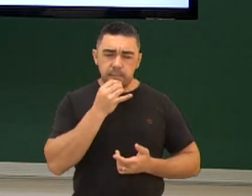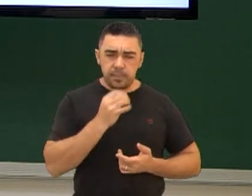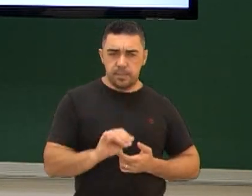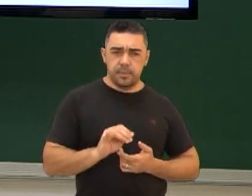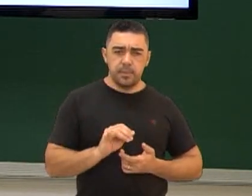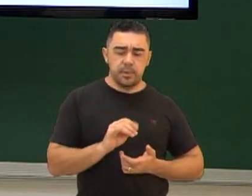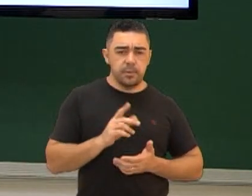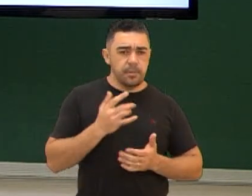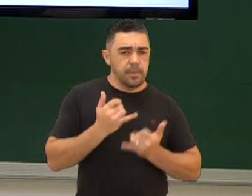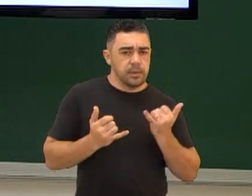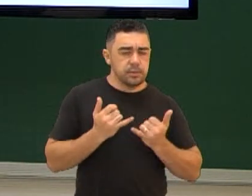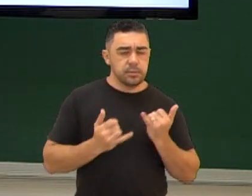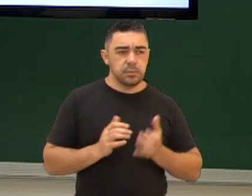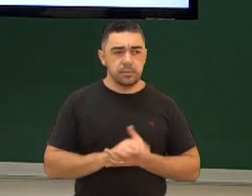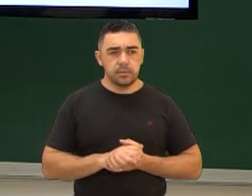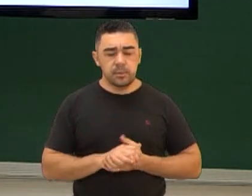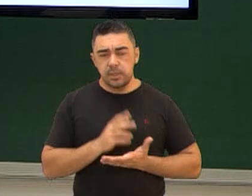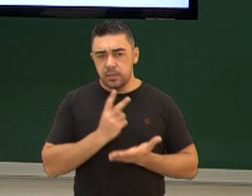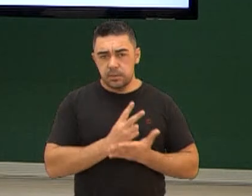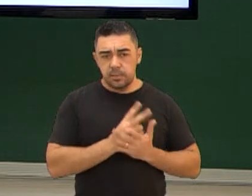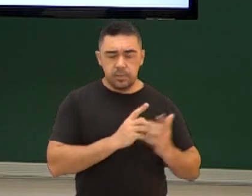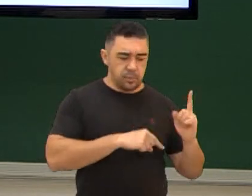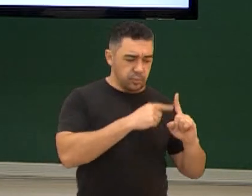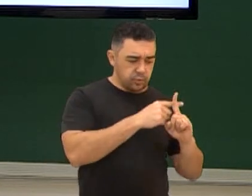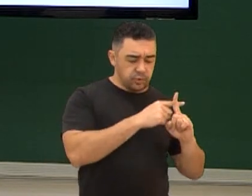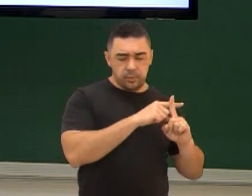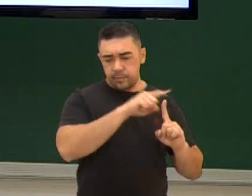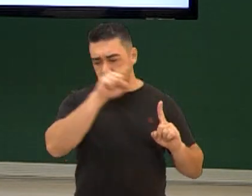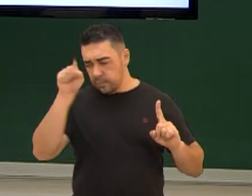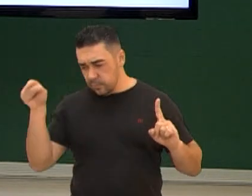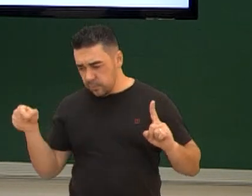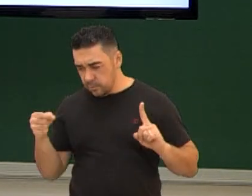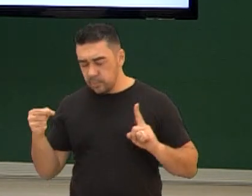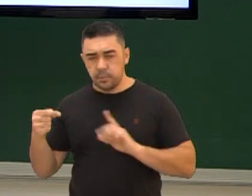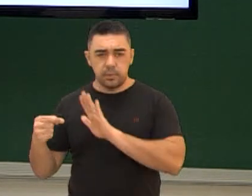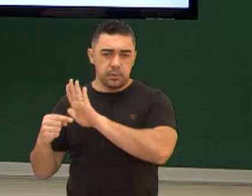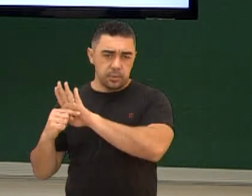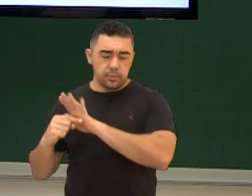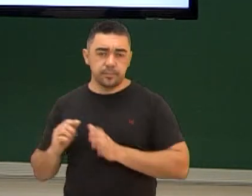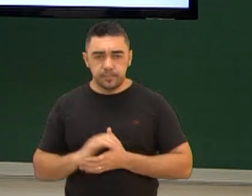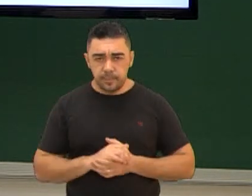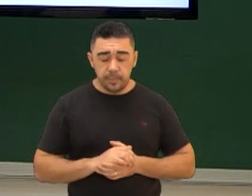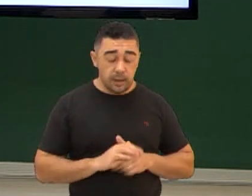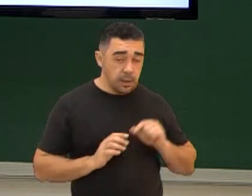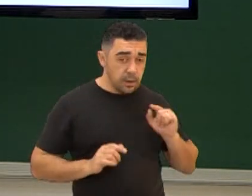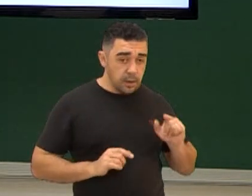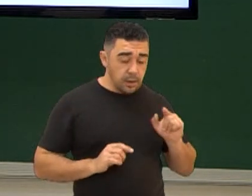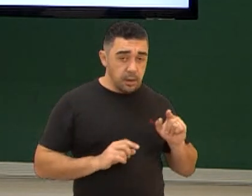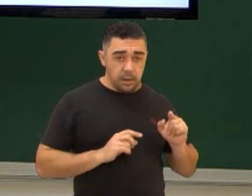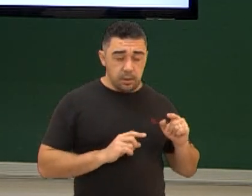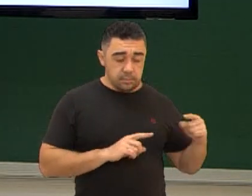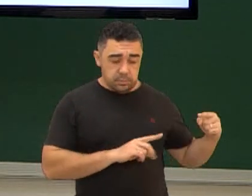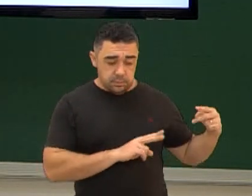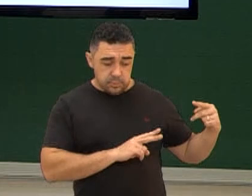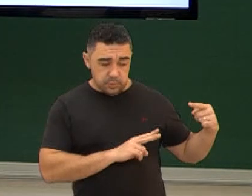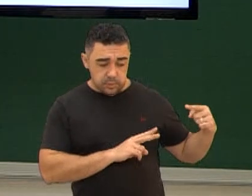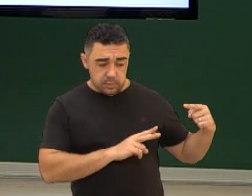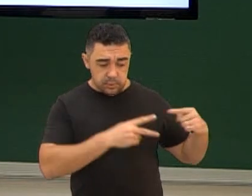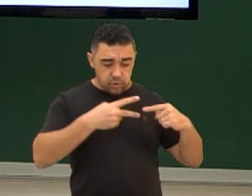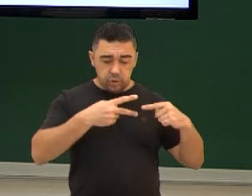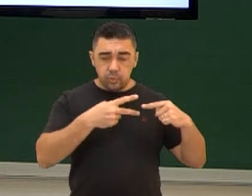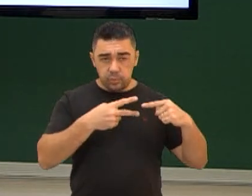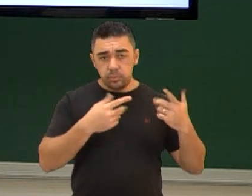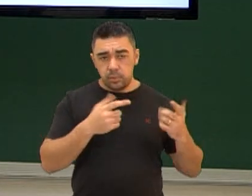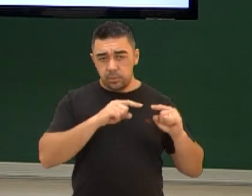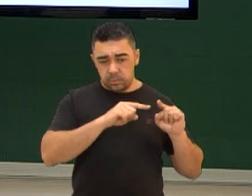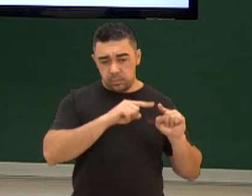corrente, né? A corrente sempre sai do polo positivo para o polo negativo. Então, aqui esse vetorzinho polaridade, tá? Ou